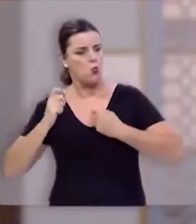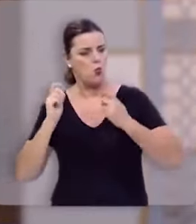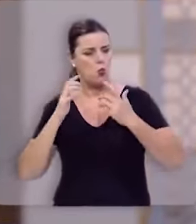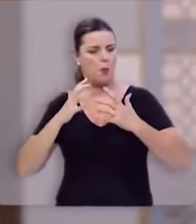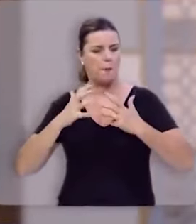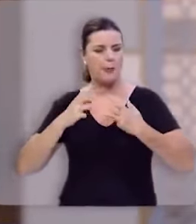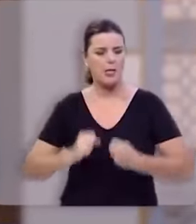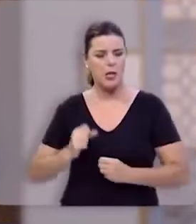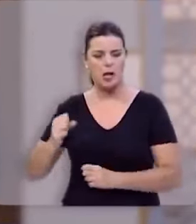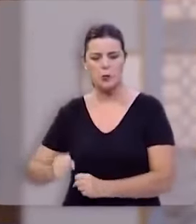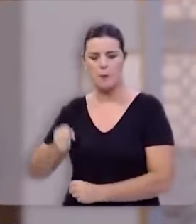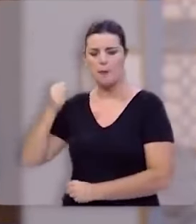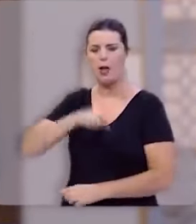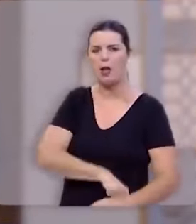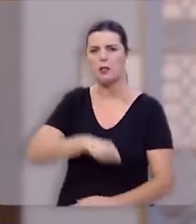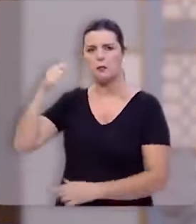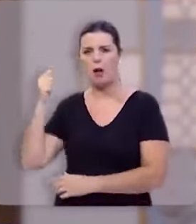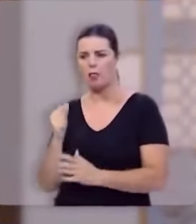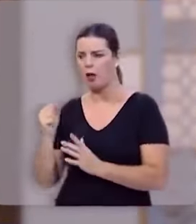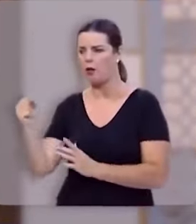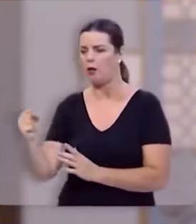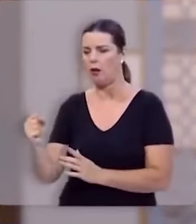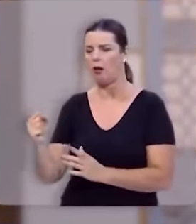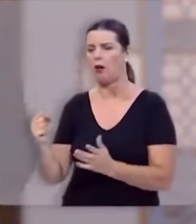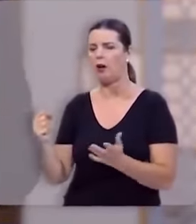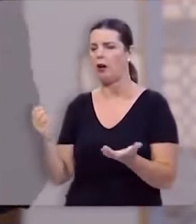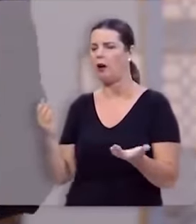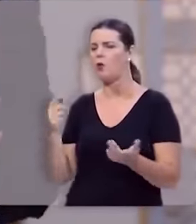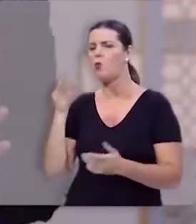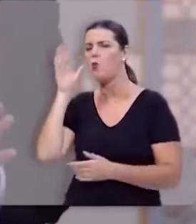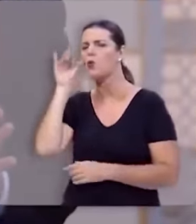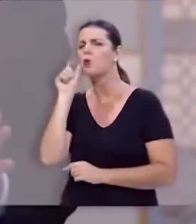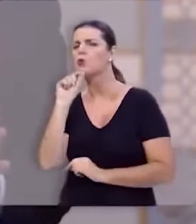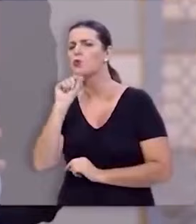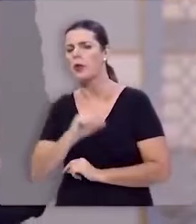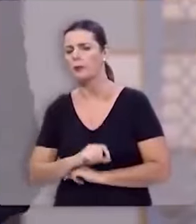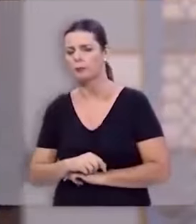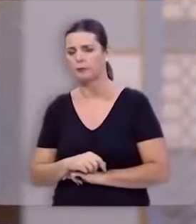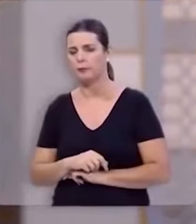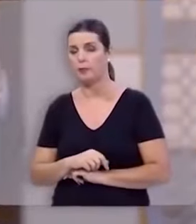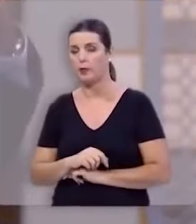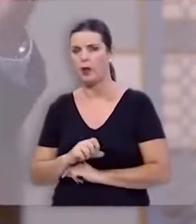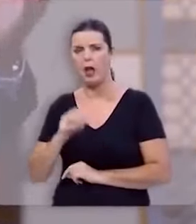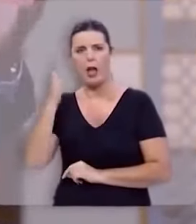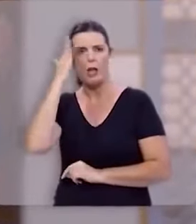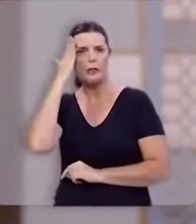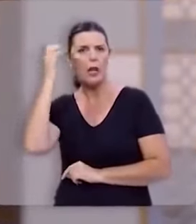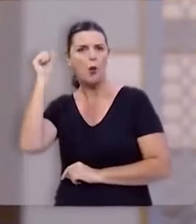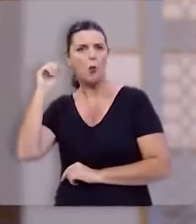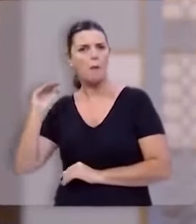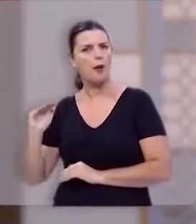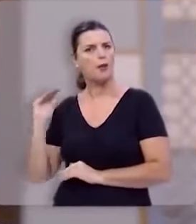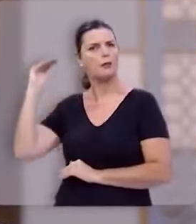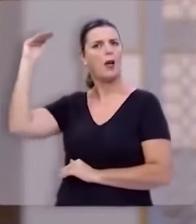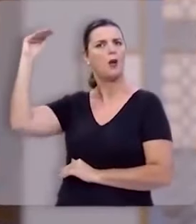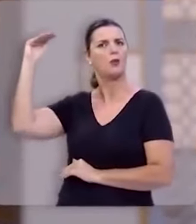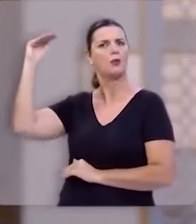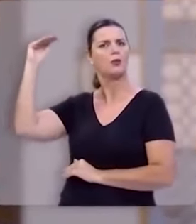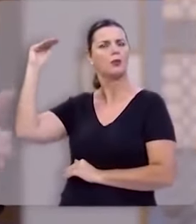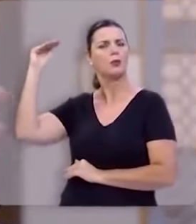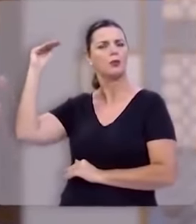botar na mão dele a sua espada mas olha que coisa curiosa o Saul era o cara mais alto de Israel